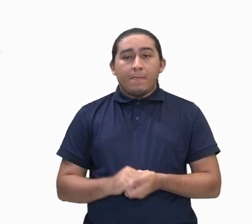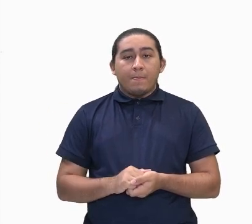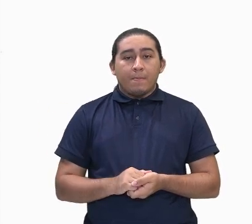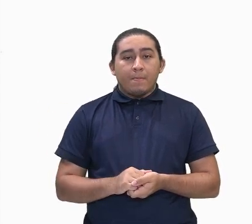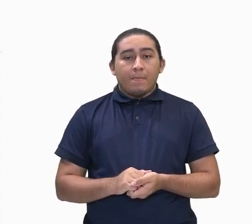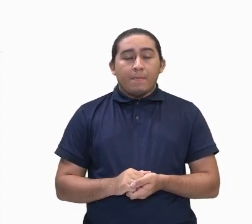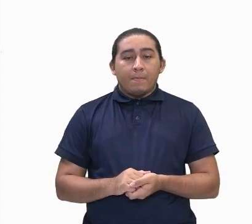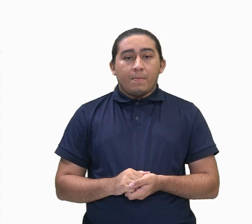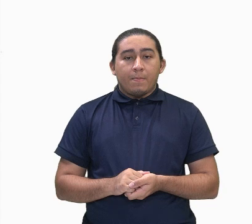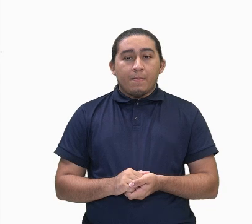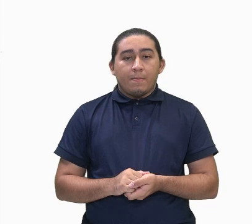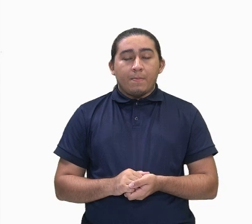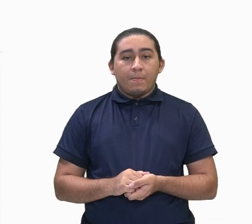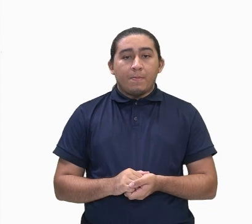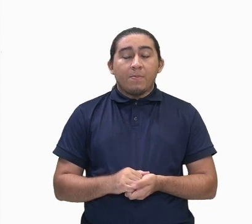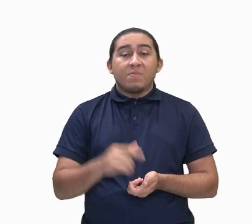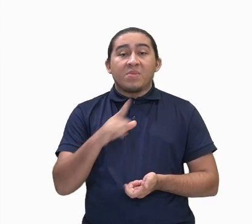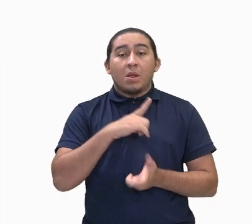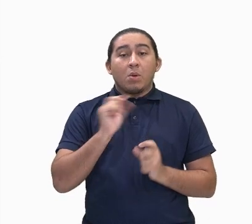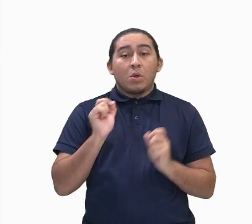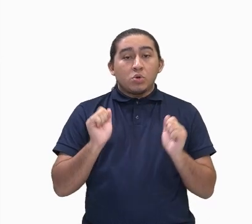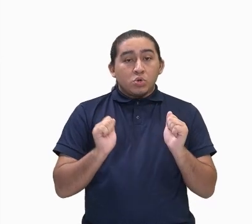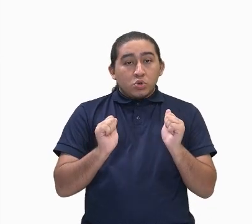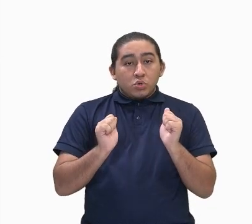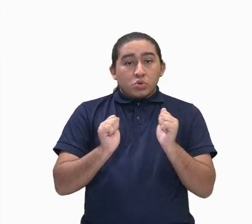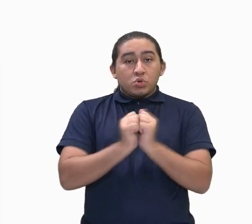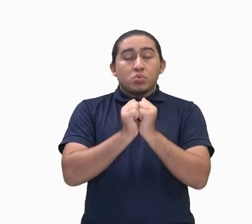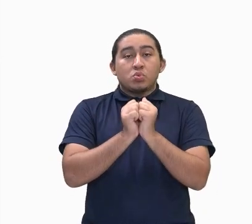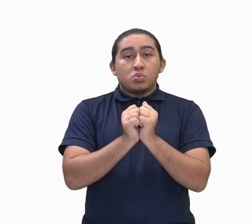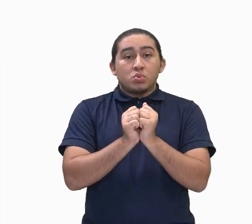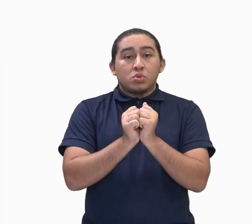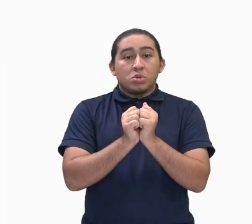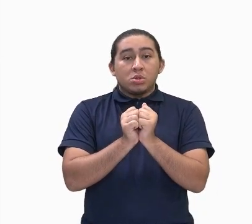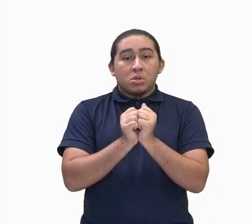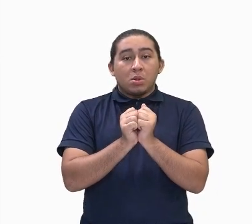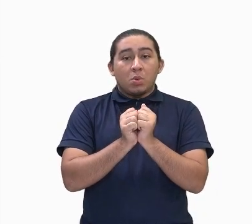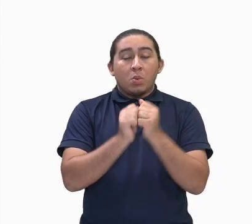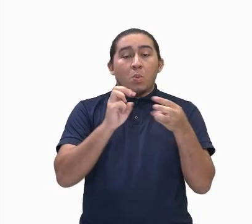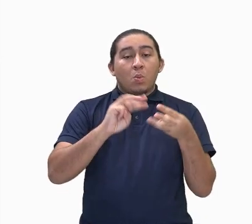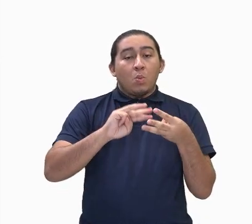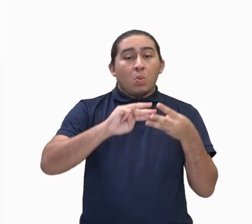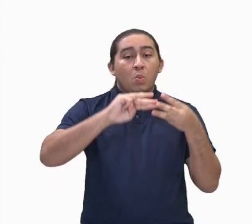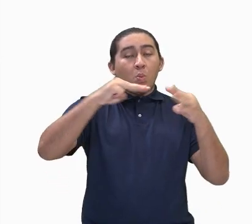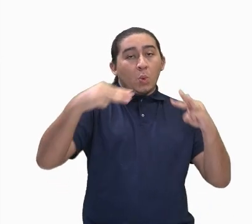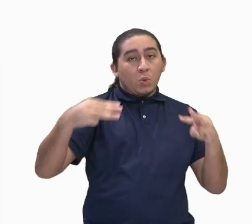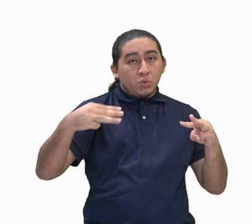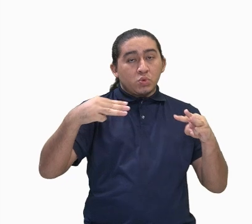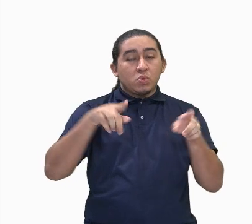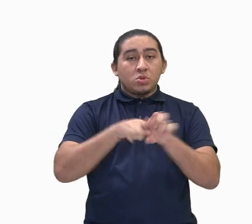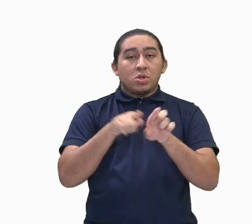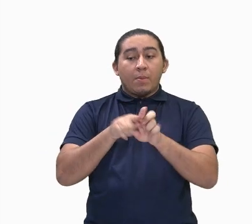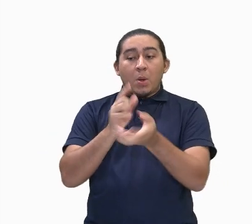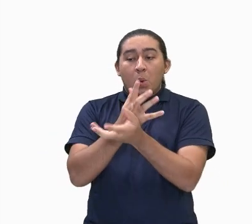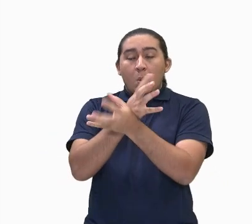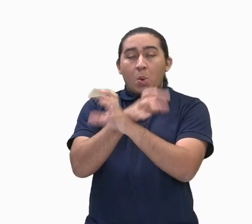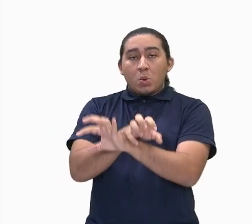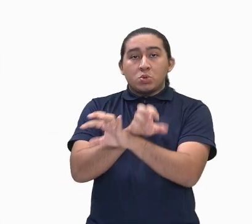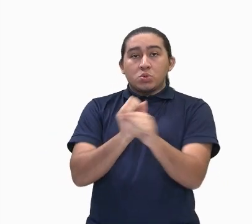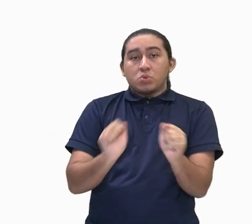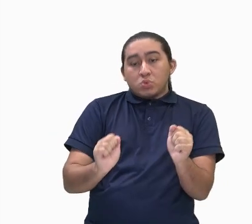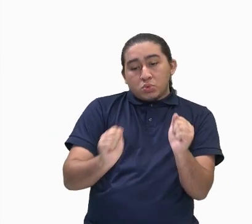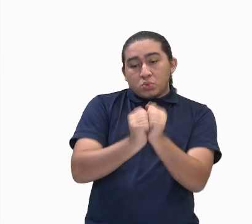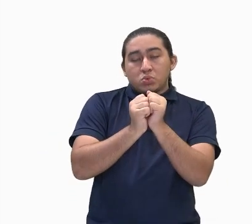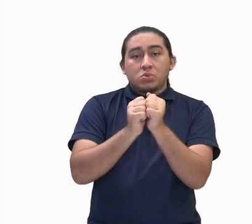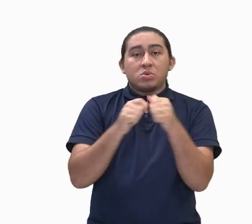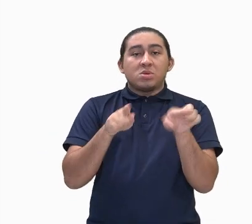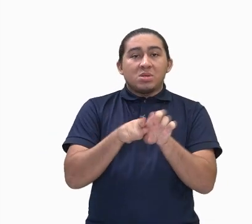o músculo ao osso, aí ó, formando os tendões, mediando essa ligação entre os músculos e os ossos, e também os